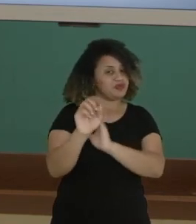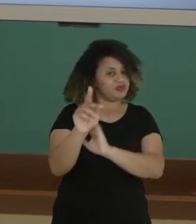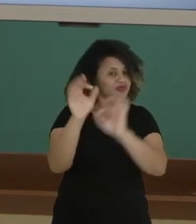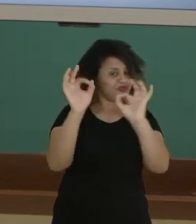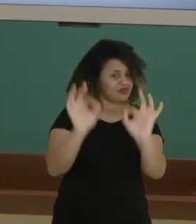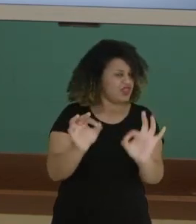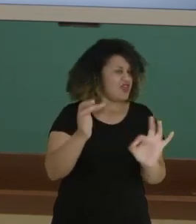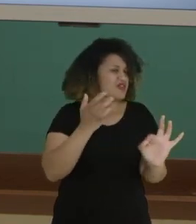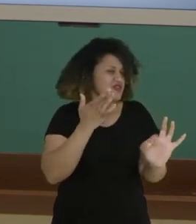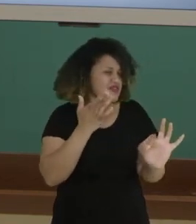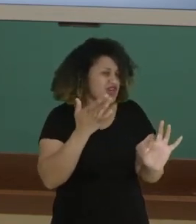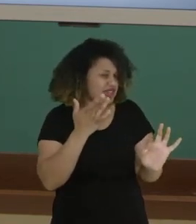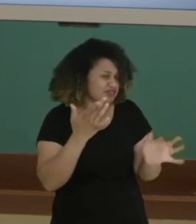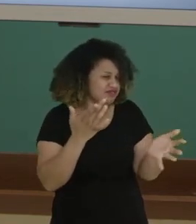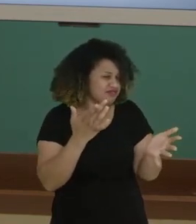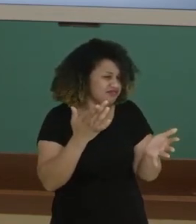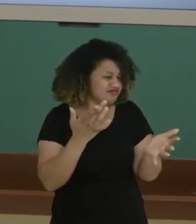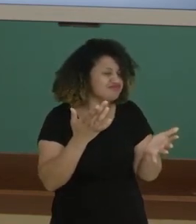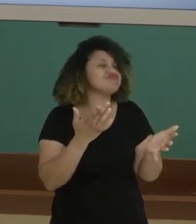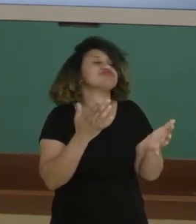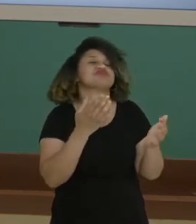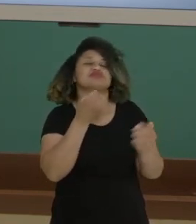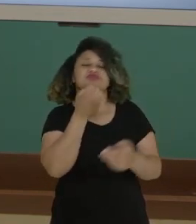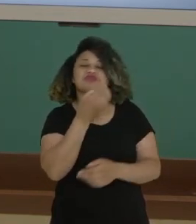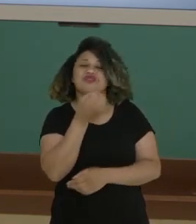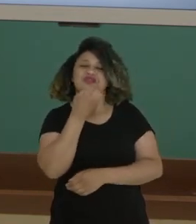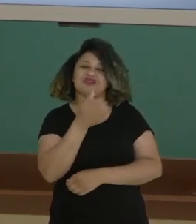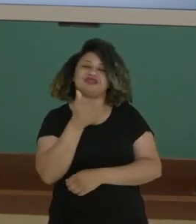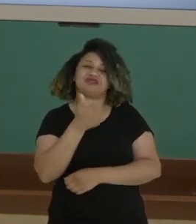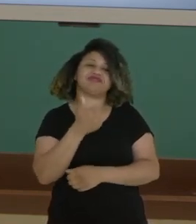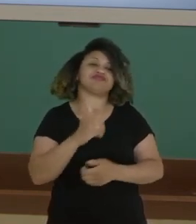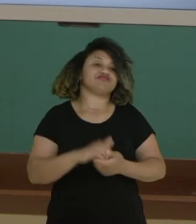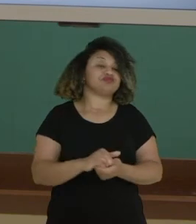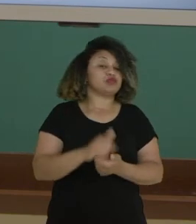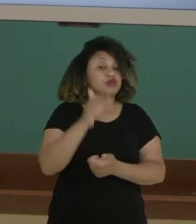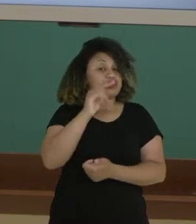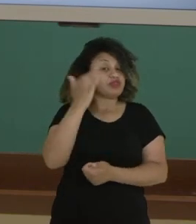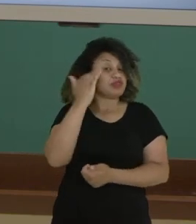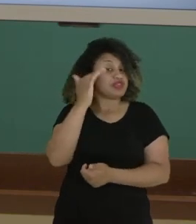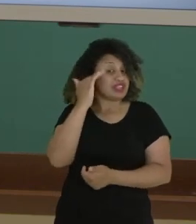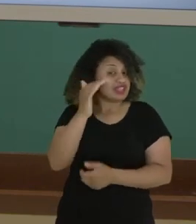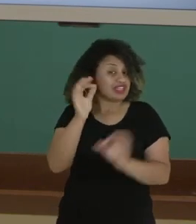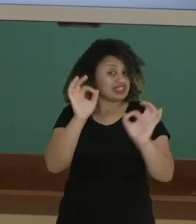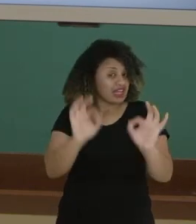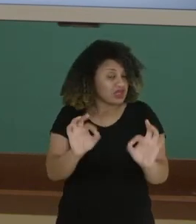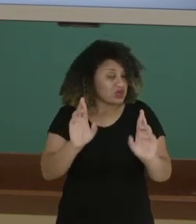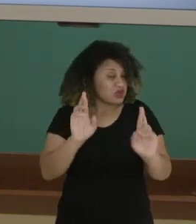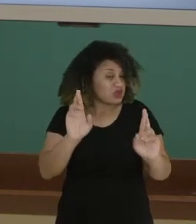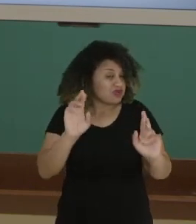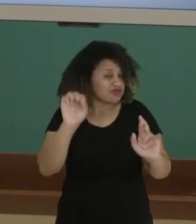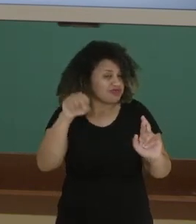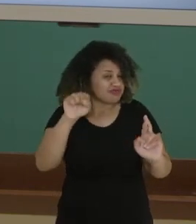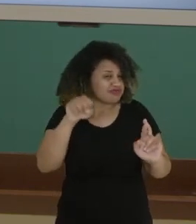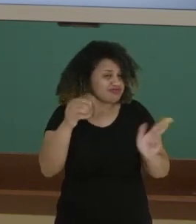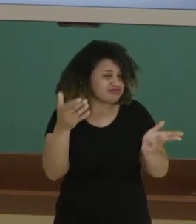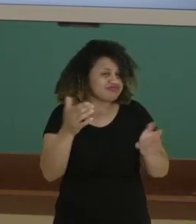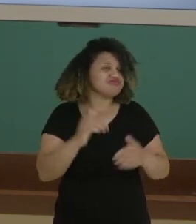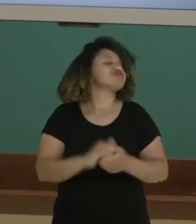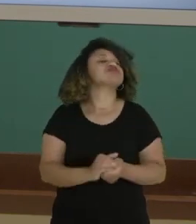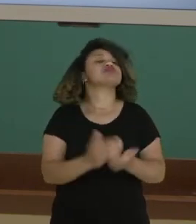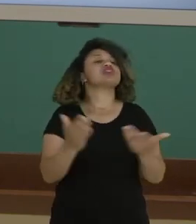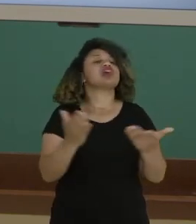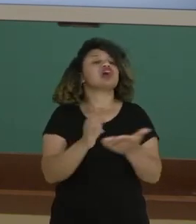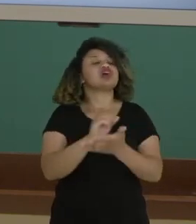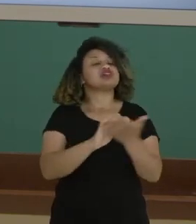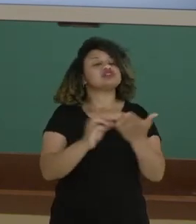Ficou fácil? Que bom. Entendeu, né? Espero que tenha entendido. E agora vamos para